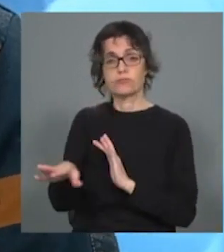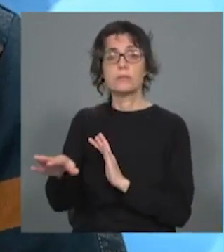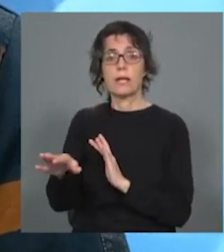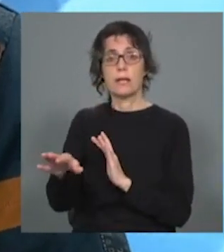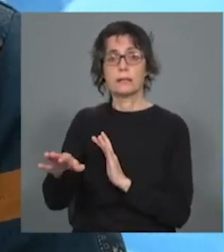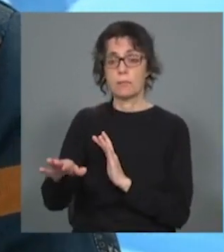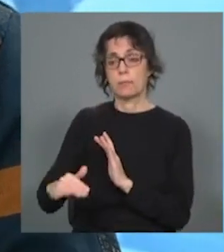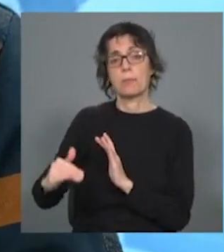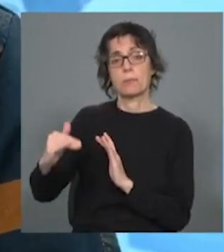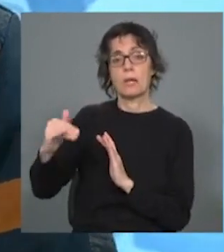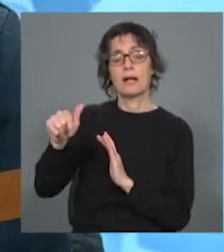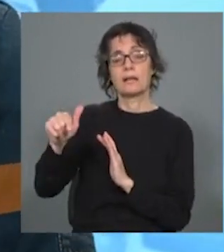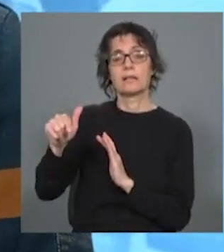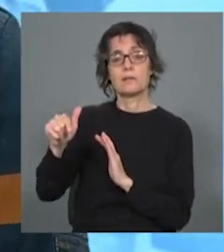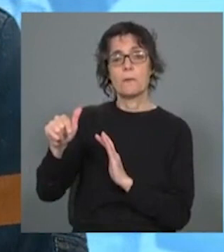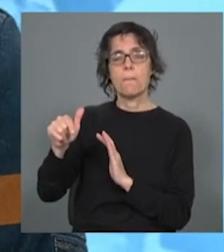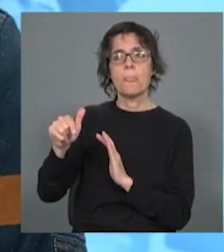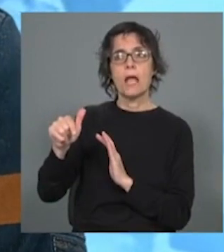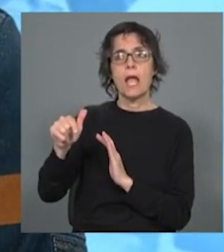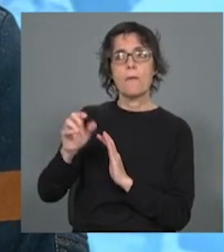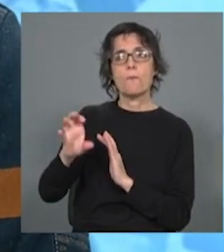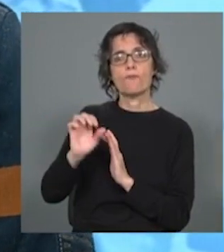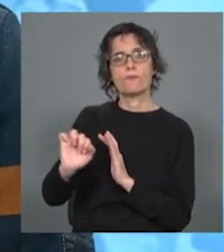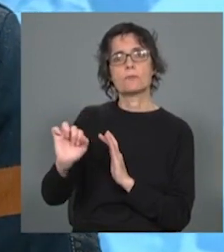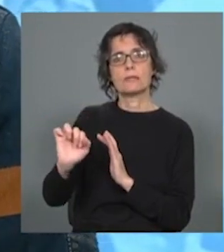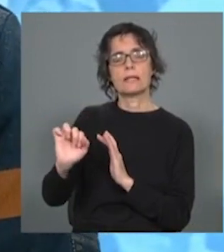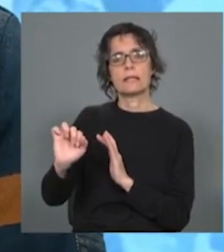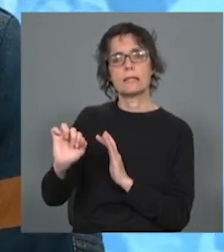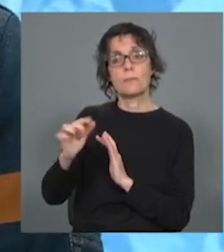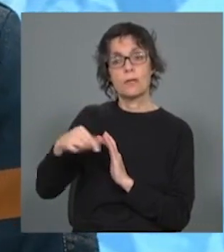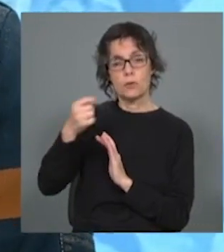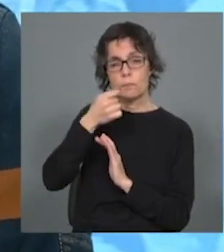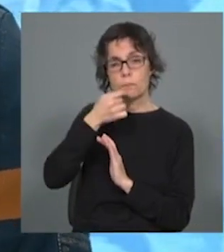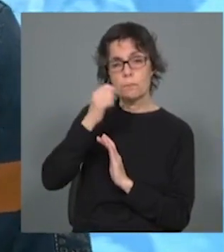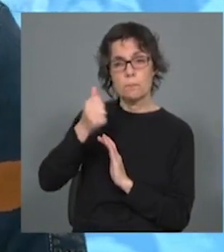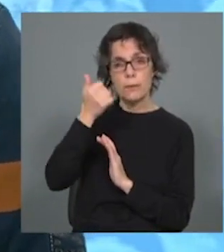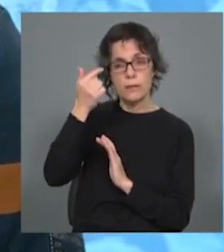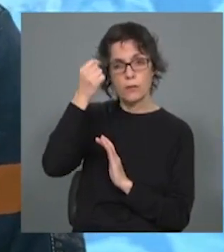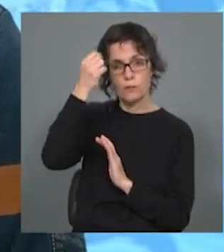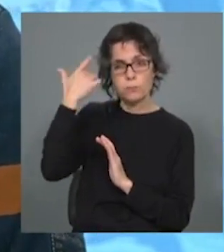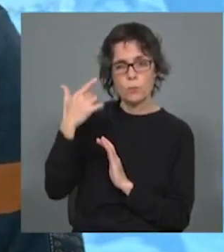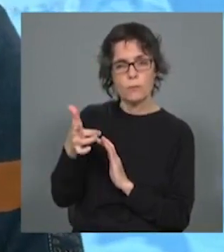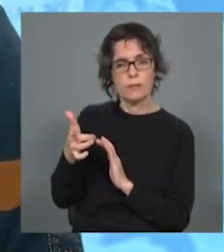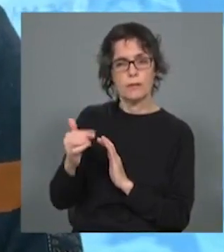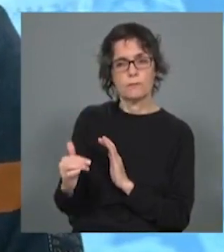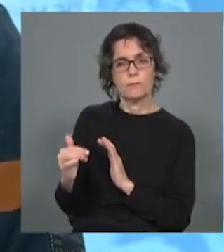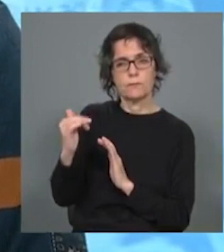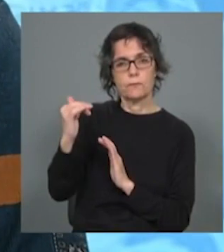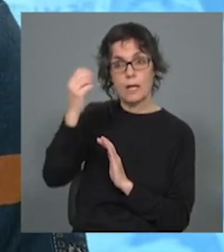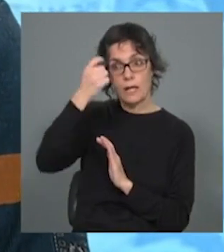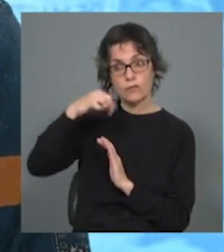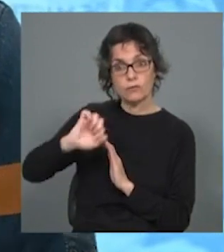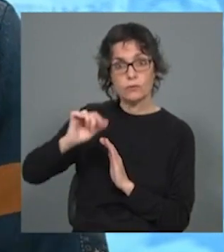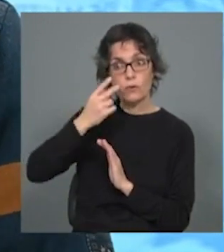esta chave que nos ajuda a compreender depois a melodia a melodia que se lhe segue.